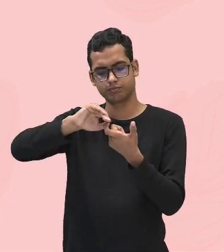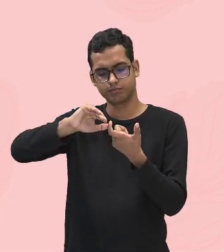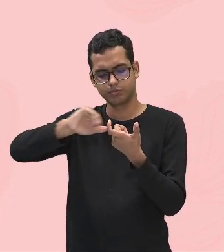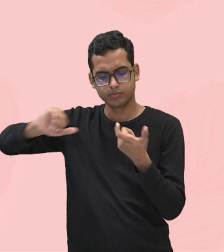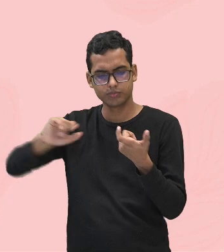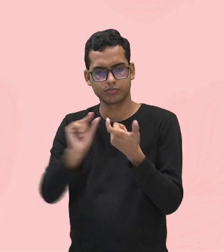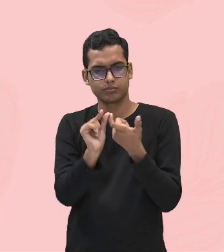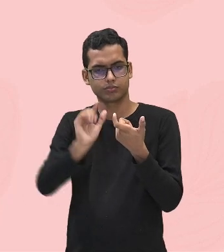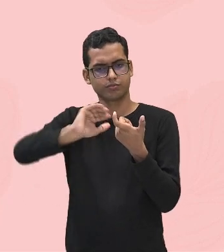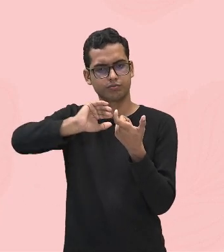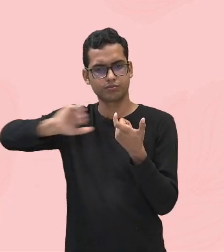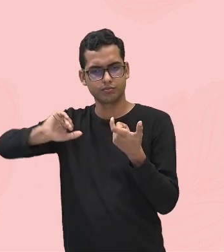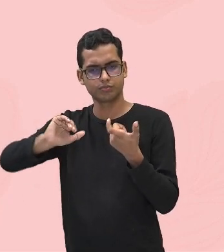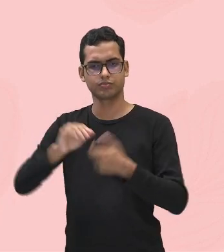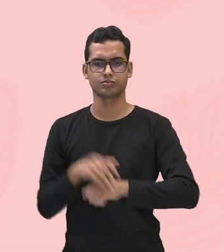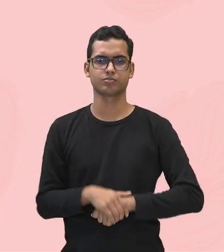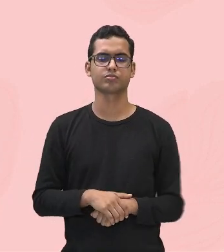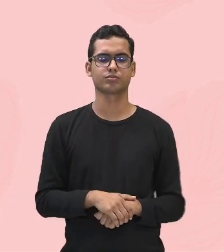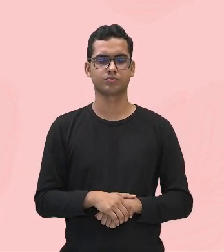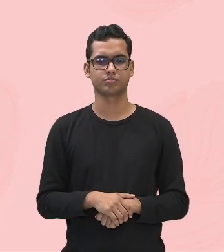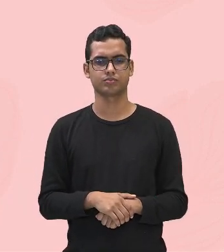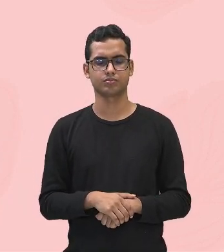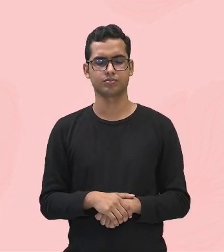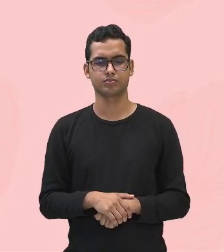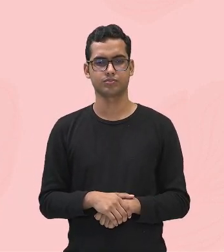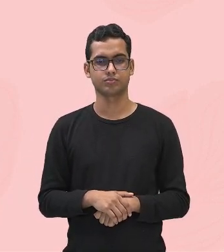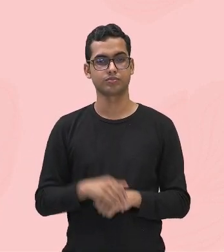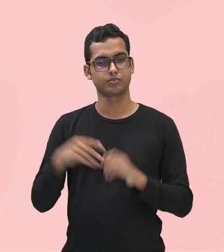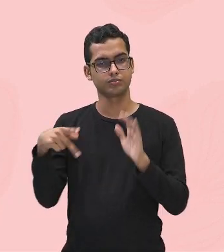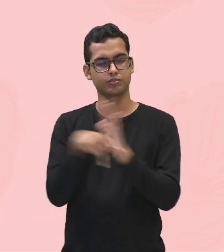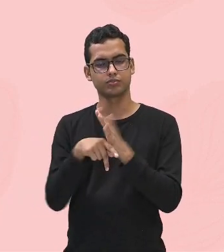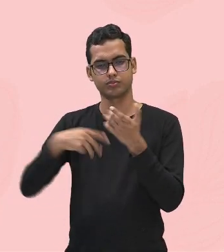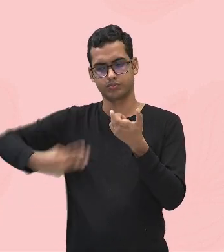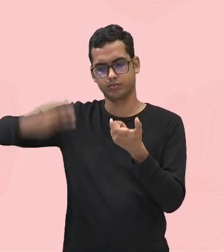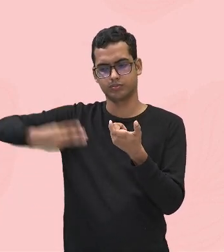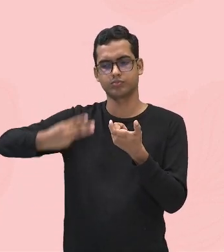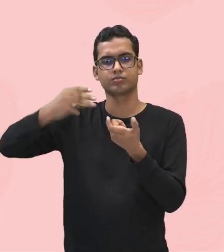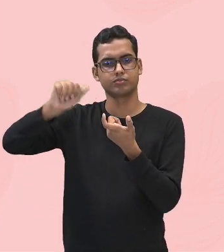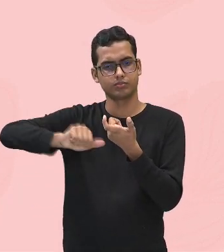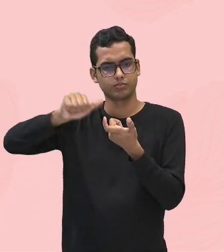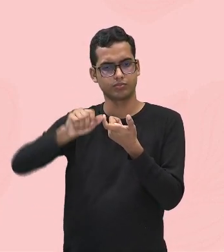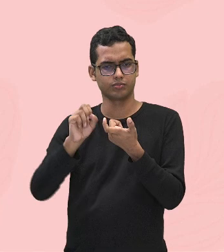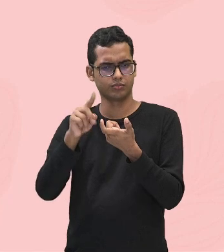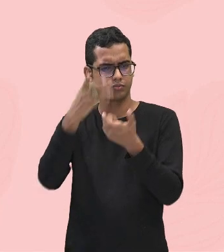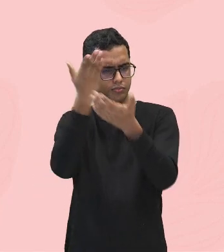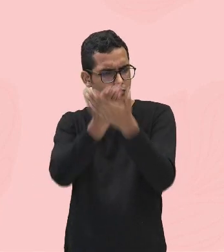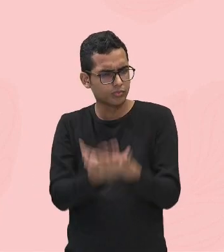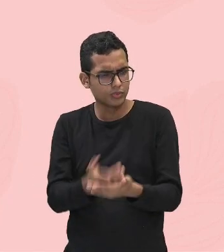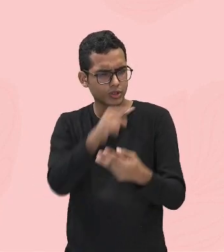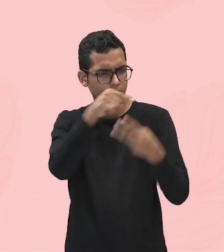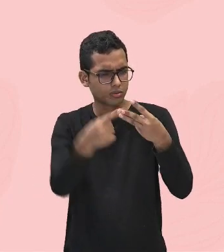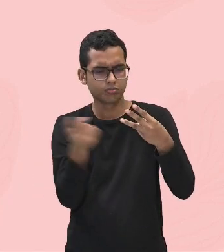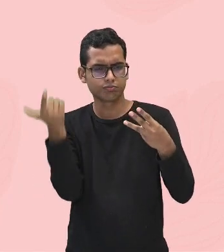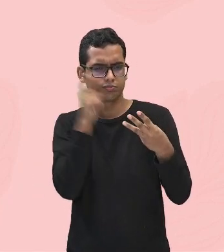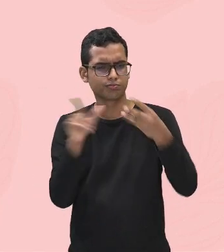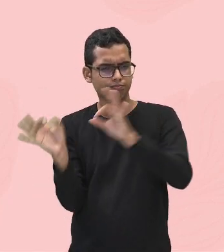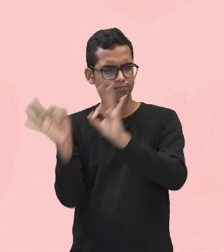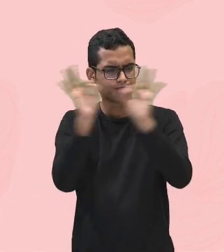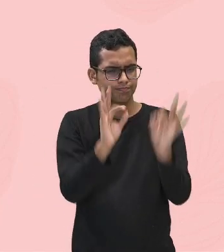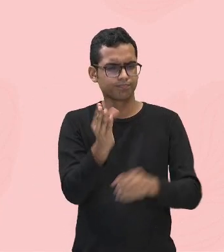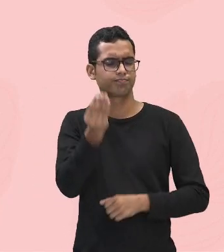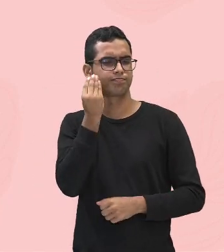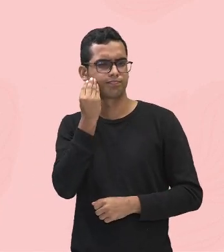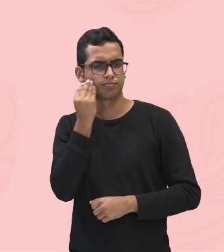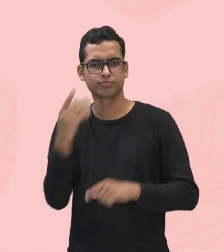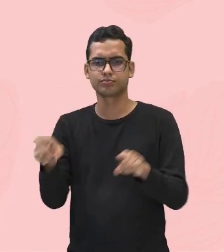desse verbo de terceira conjugação. Então, vocês puderam observar aqui ao verbo